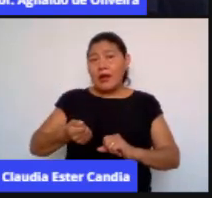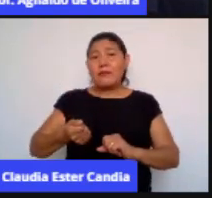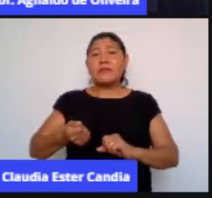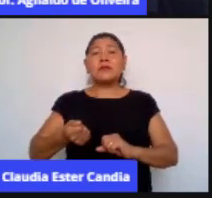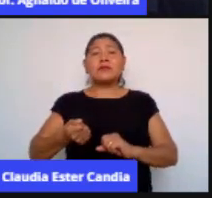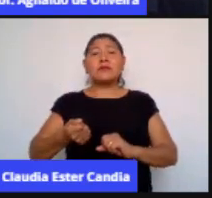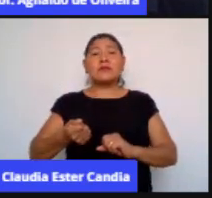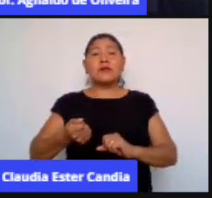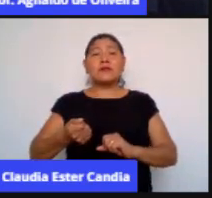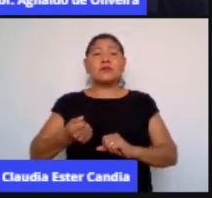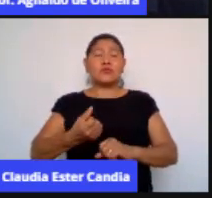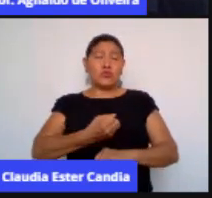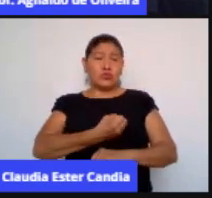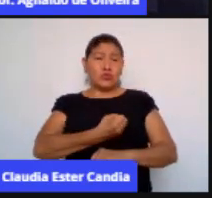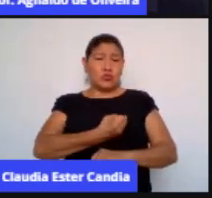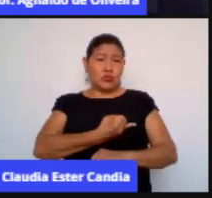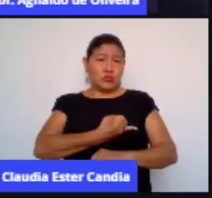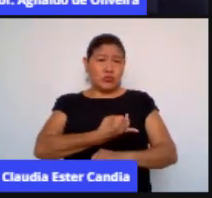Habilidade